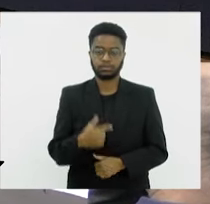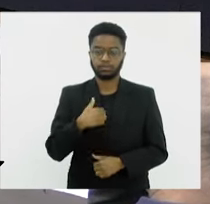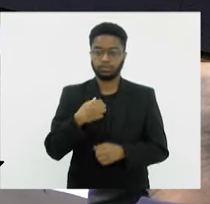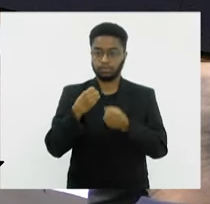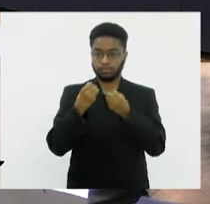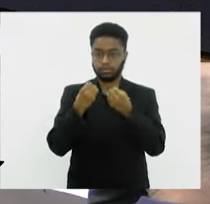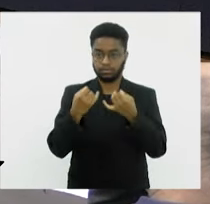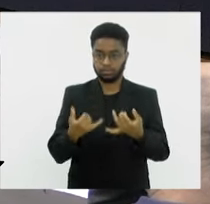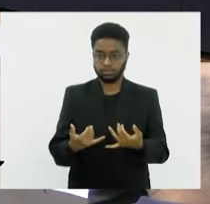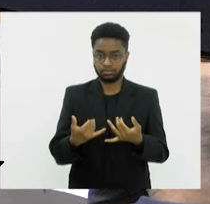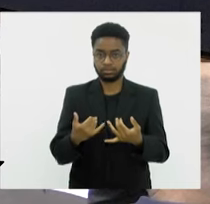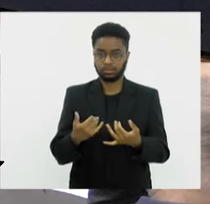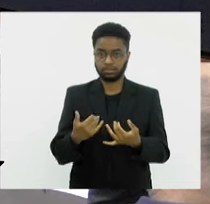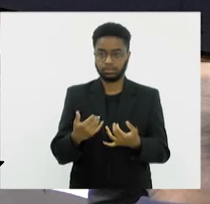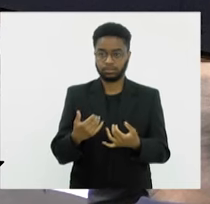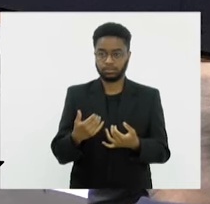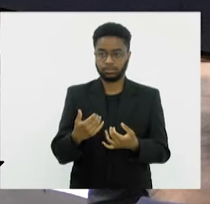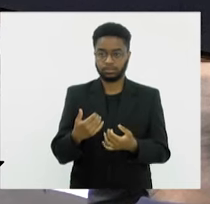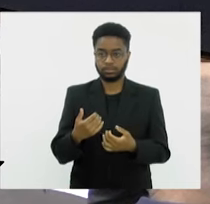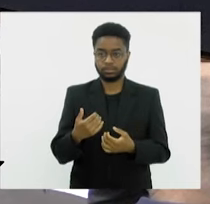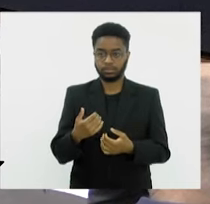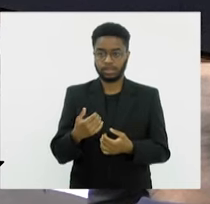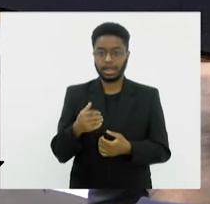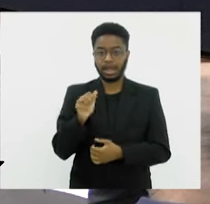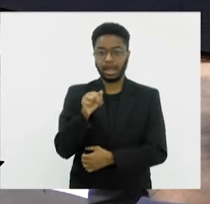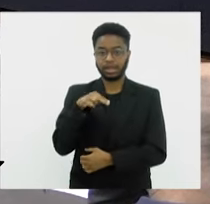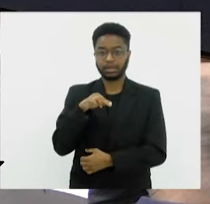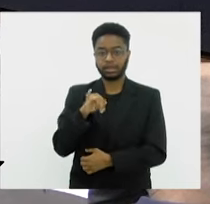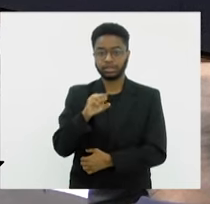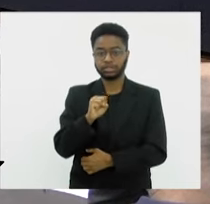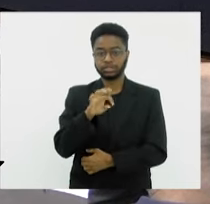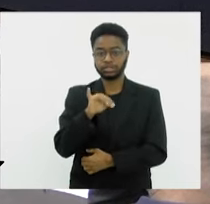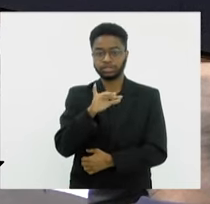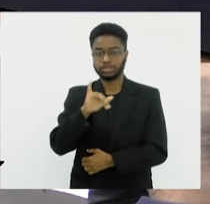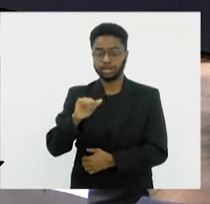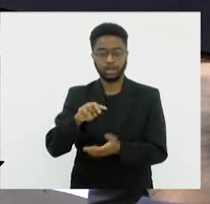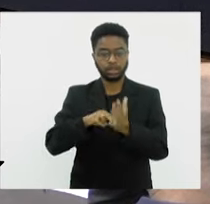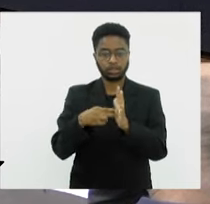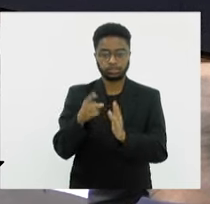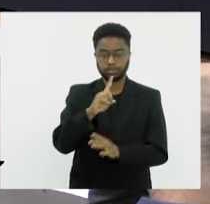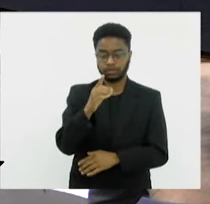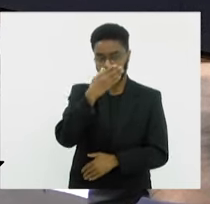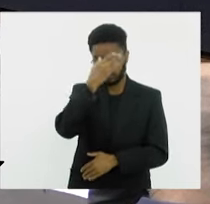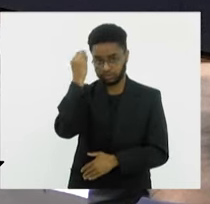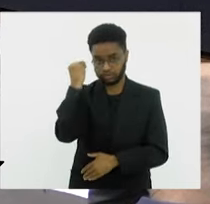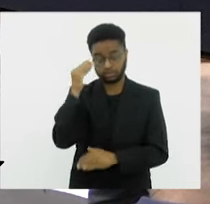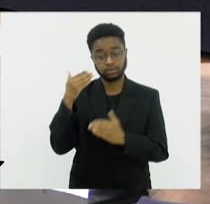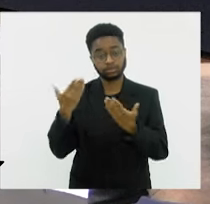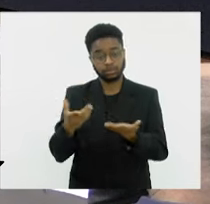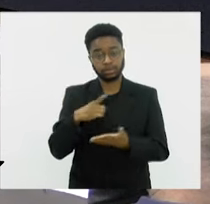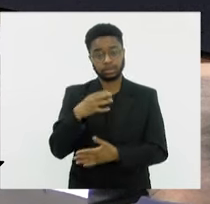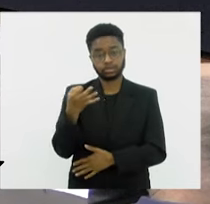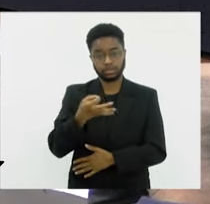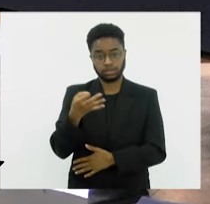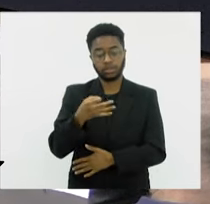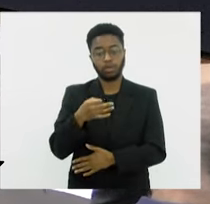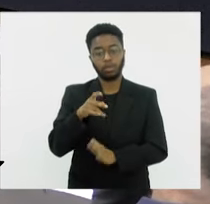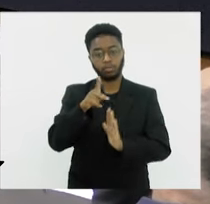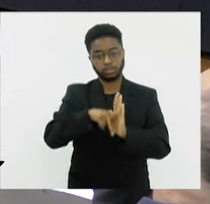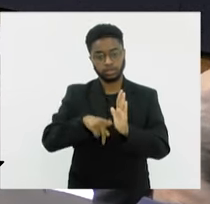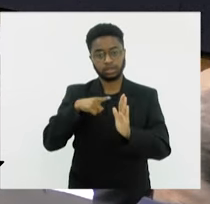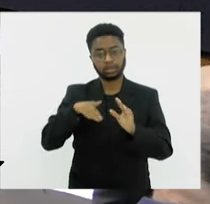justificando que anistiar não é esquecer. E, com certeza, esse projeto receberá